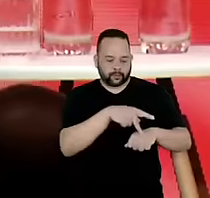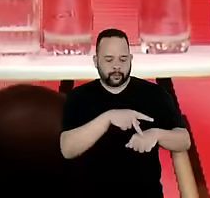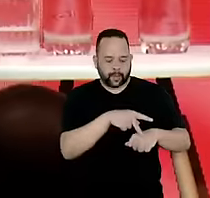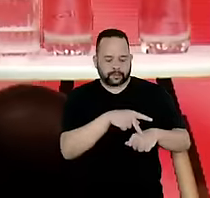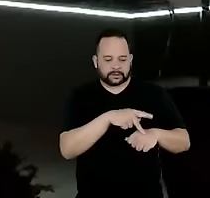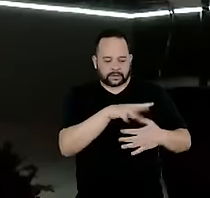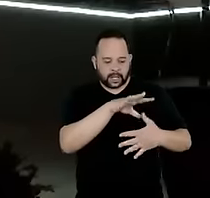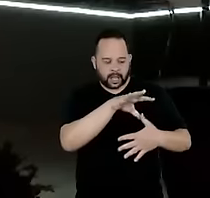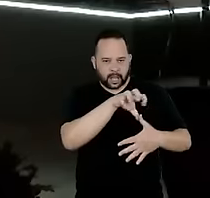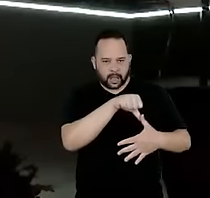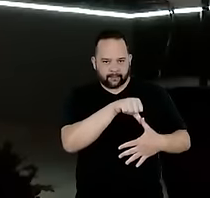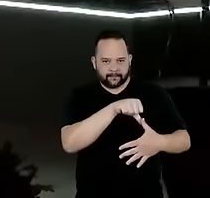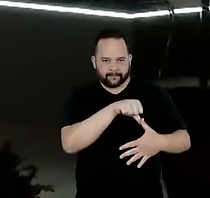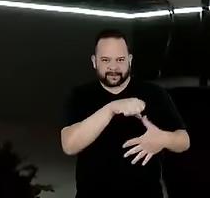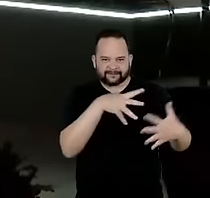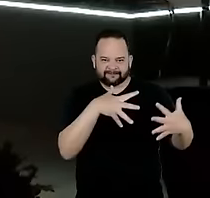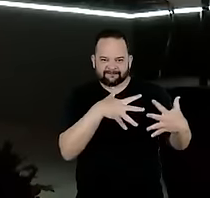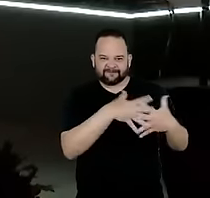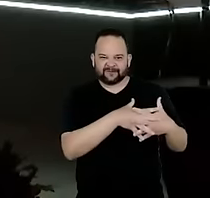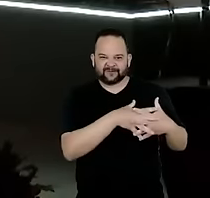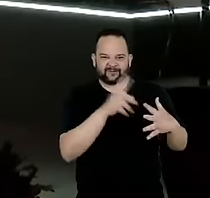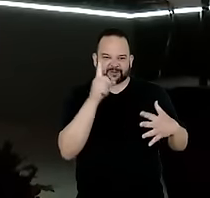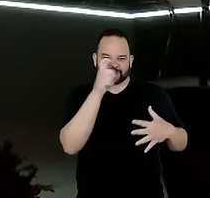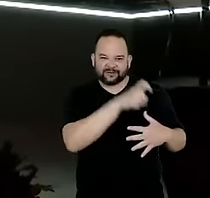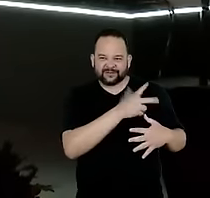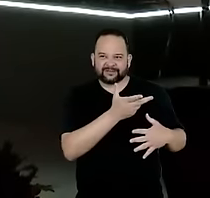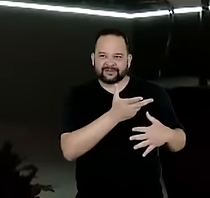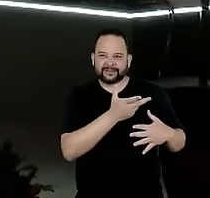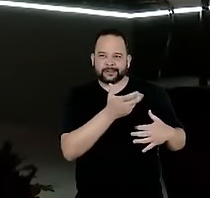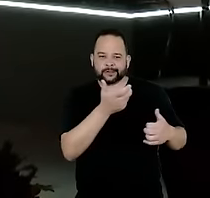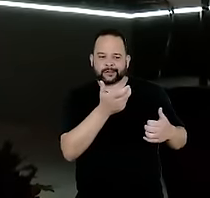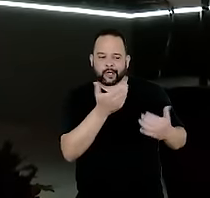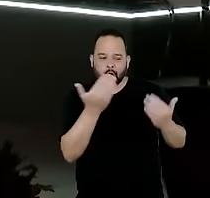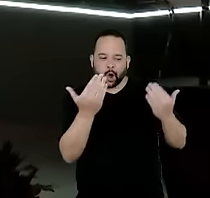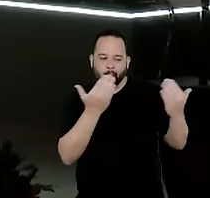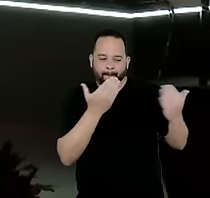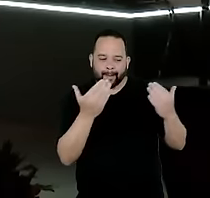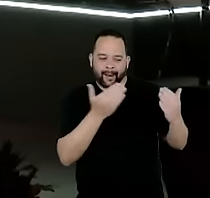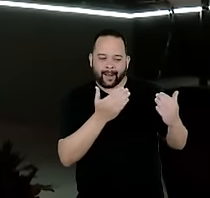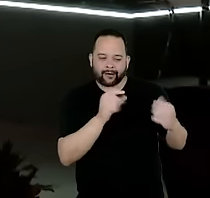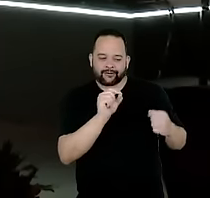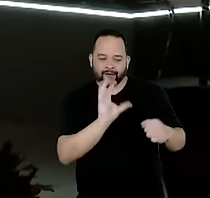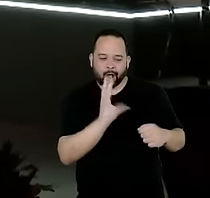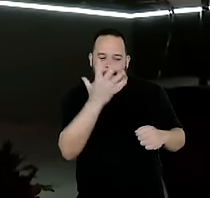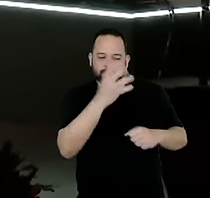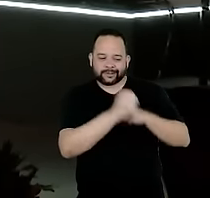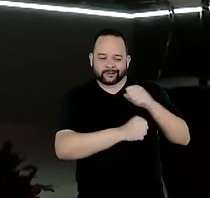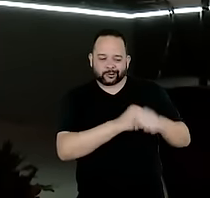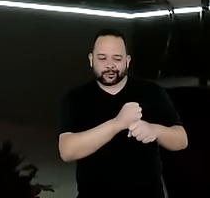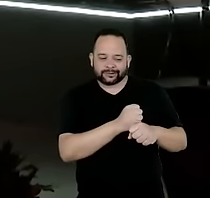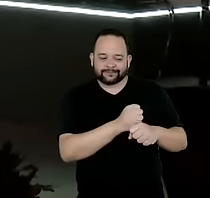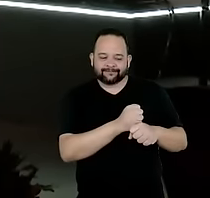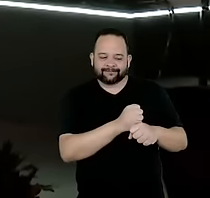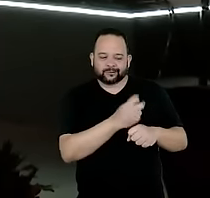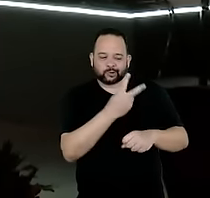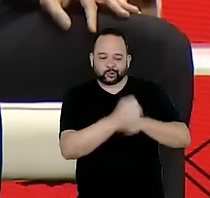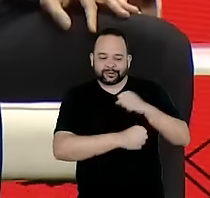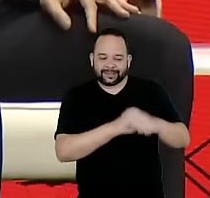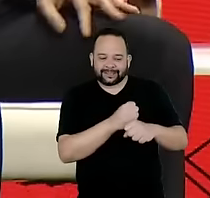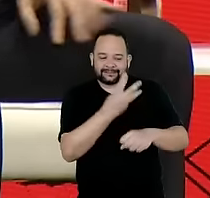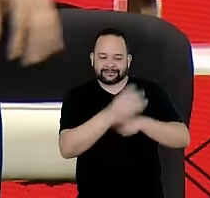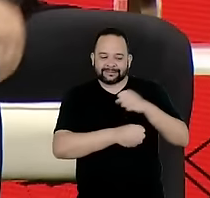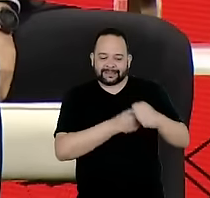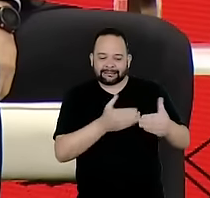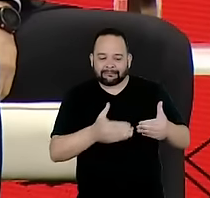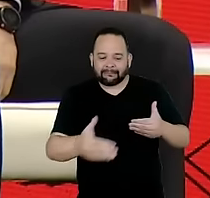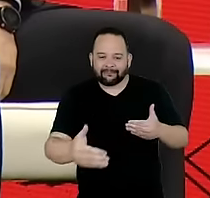complicado você ter uma visão de 2 3 anos as coisas mudam muito rapidamente governos mudam eh políticas econômicas políticas